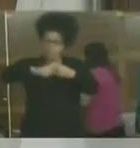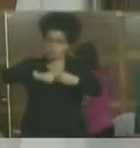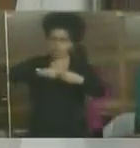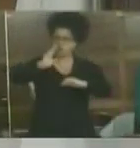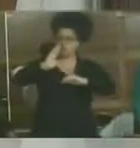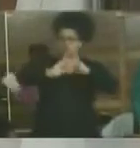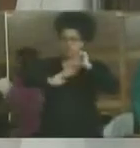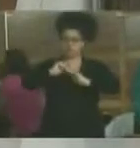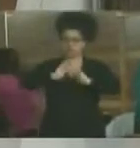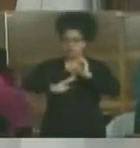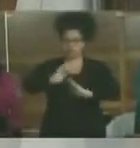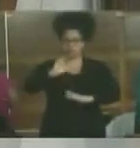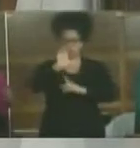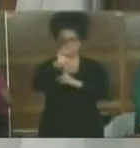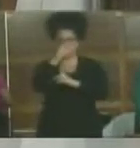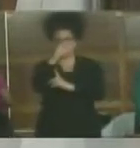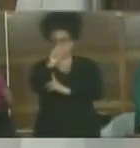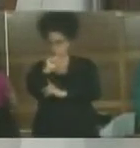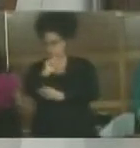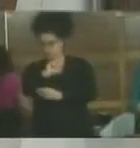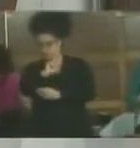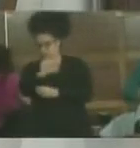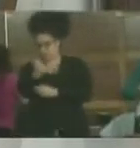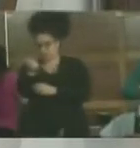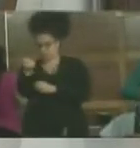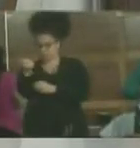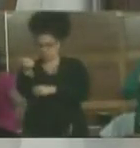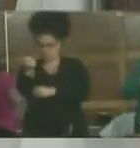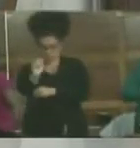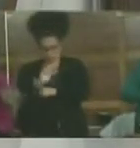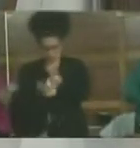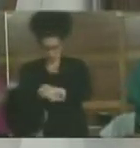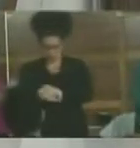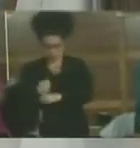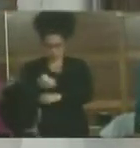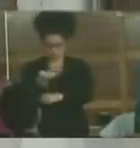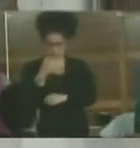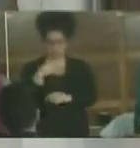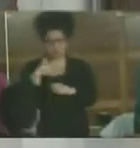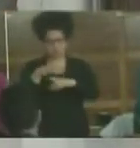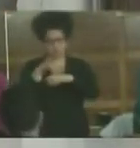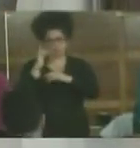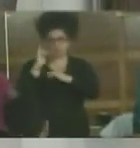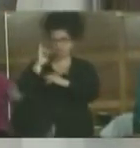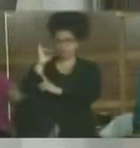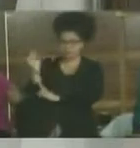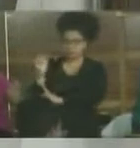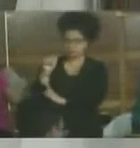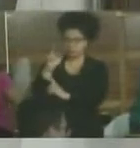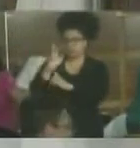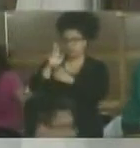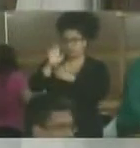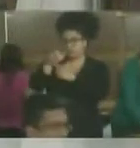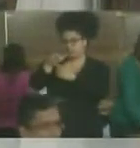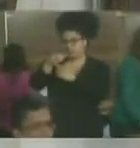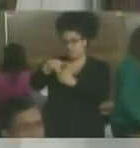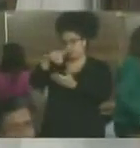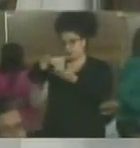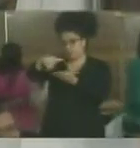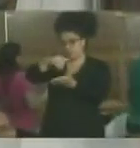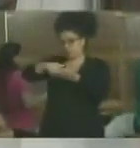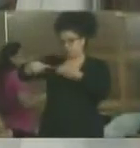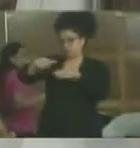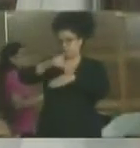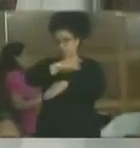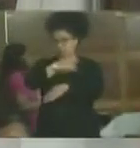pessoal. Então, agora eu vou falar, secretário de Saúde, doutor Renan, por favor, preencha esse quadro, porque o que